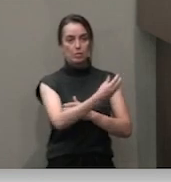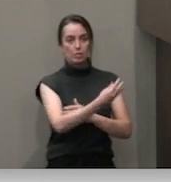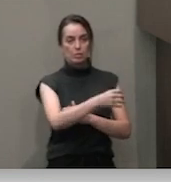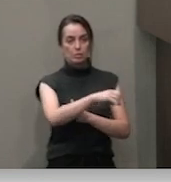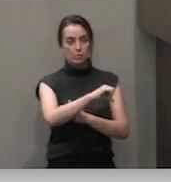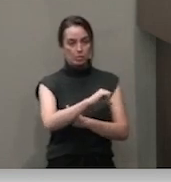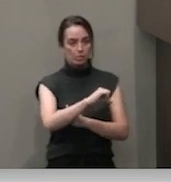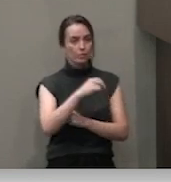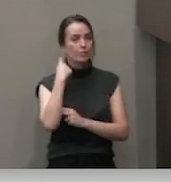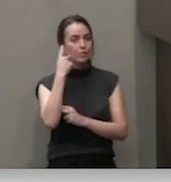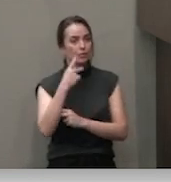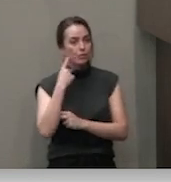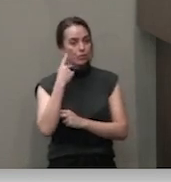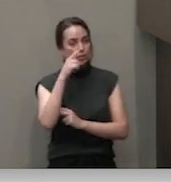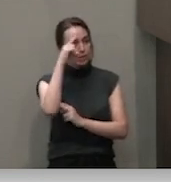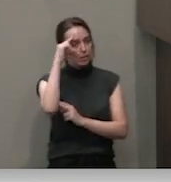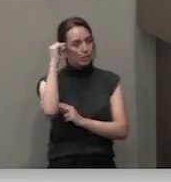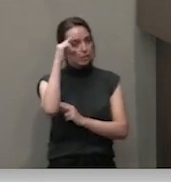vereadora